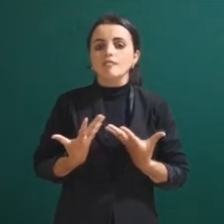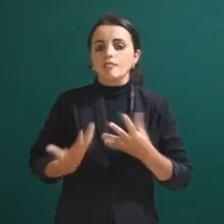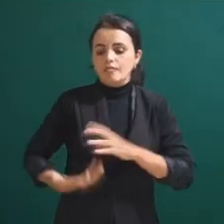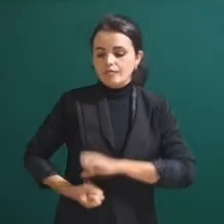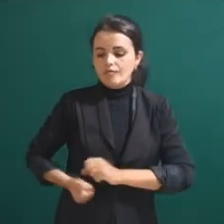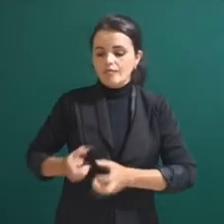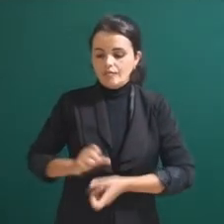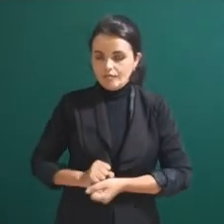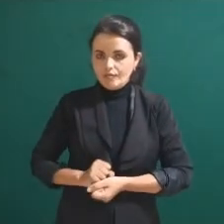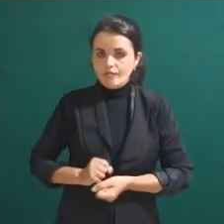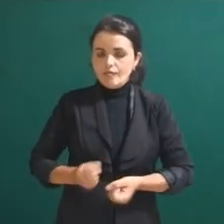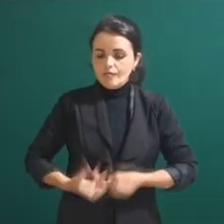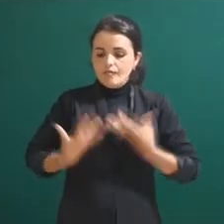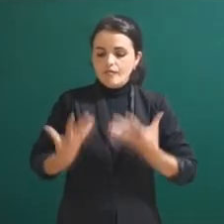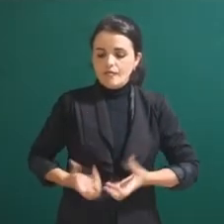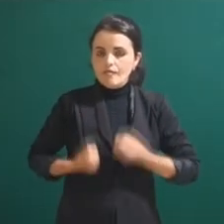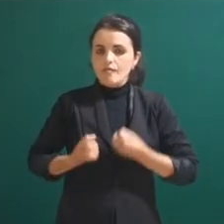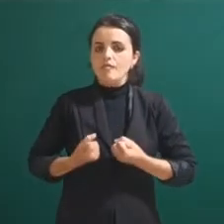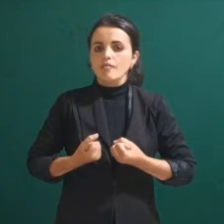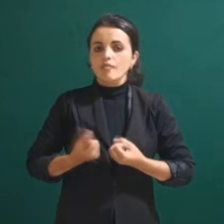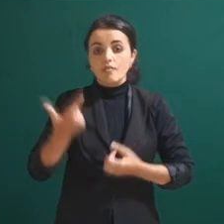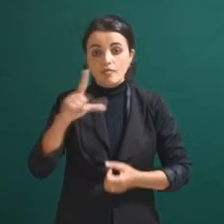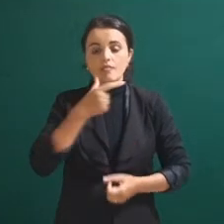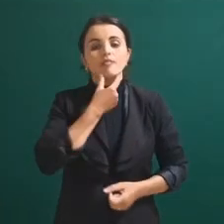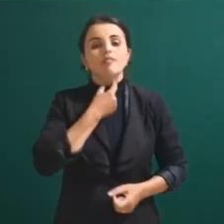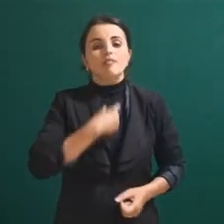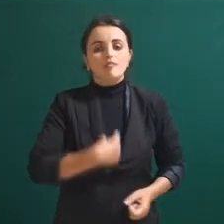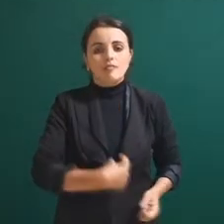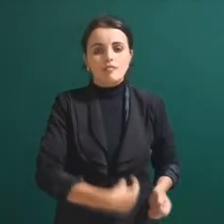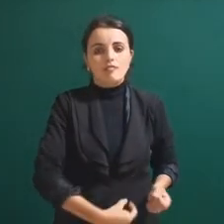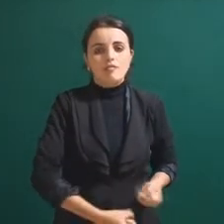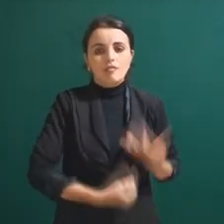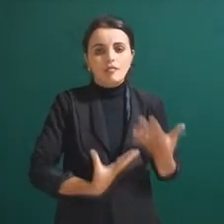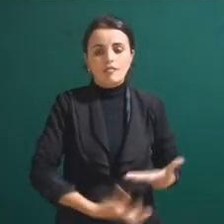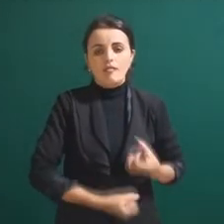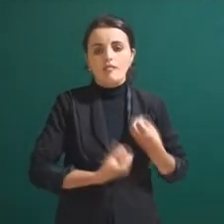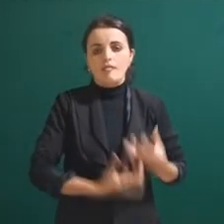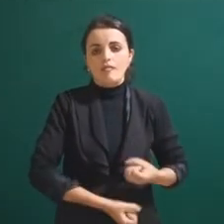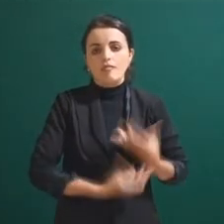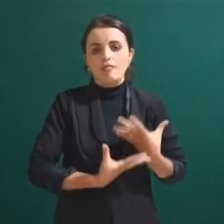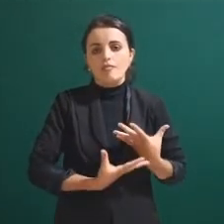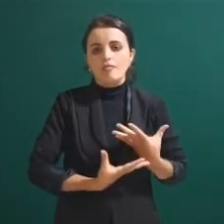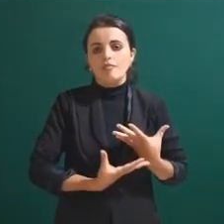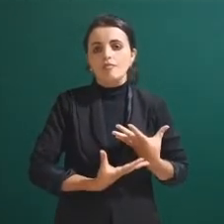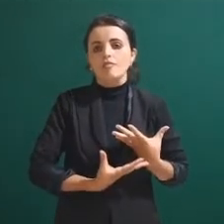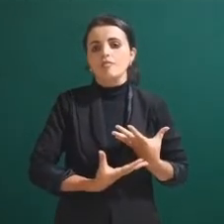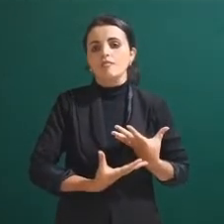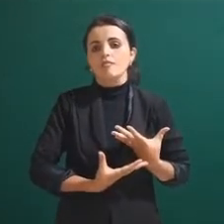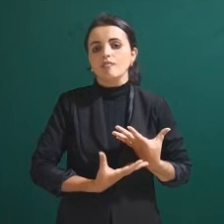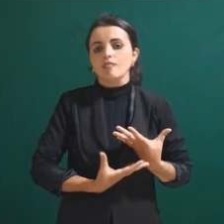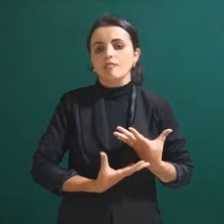absorções acontecem no intestino delgado e outras absorções acontecem no intestino grosso. Então, no intestino